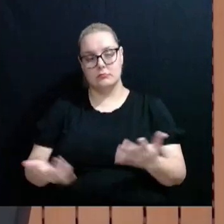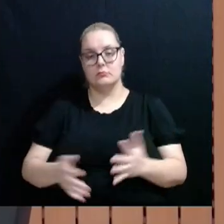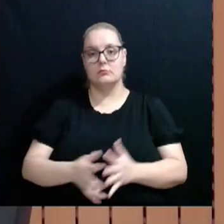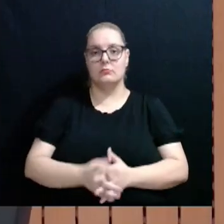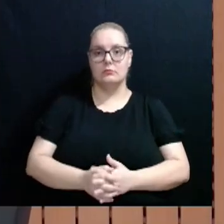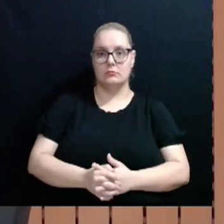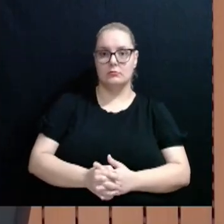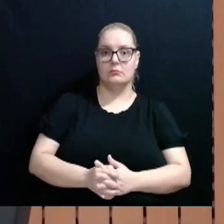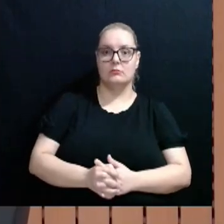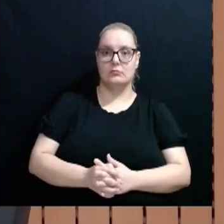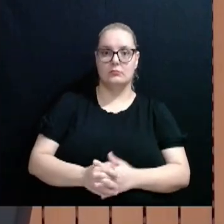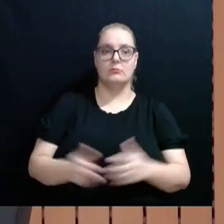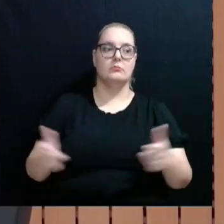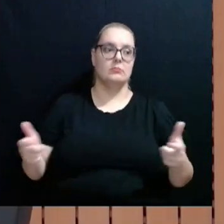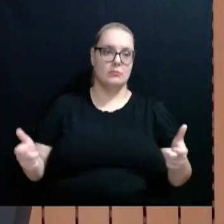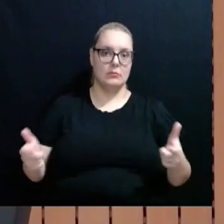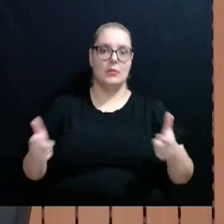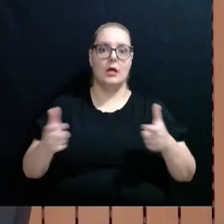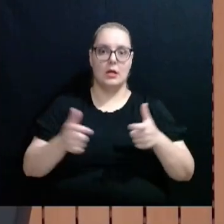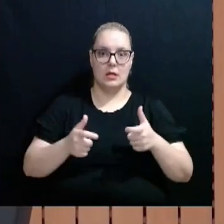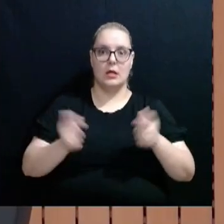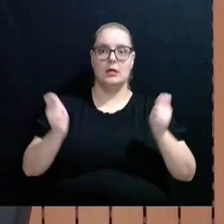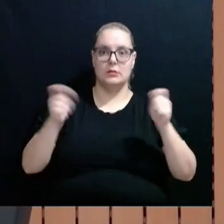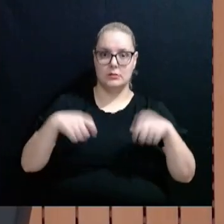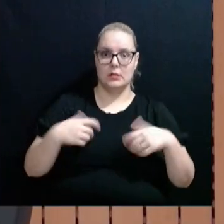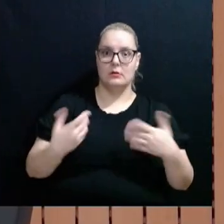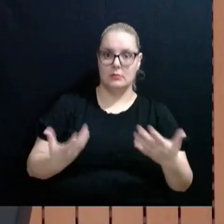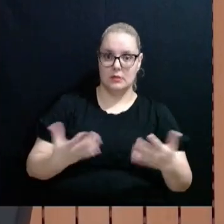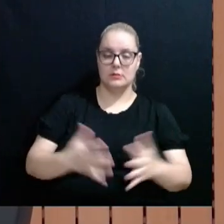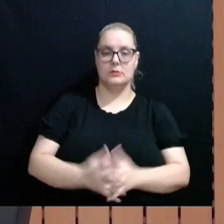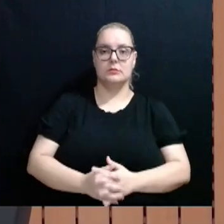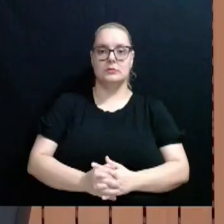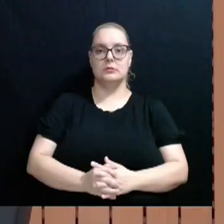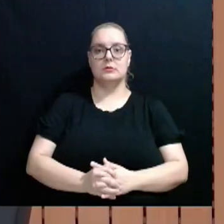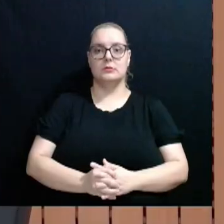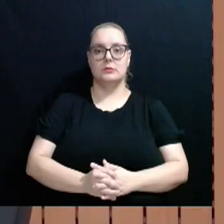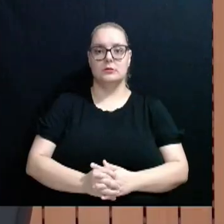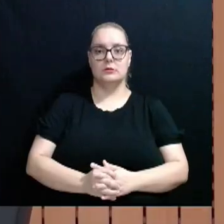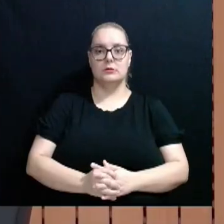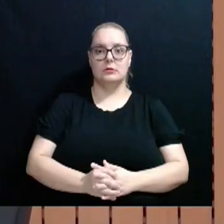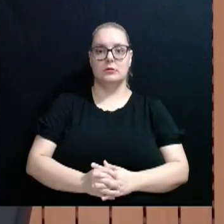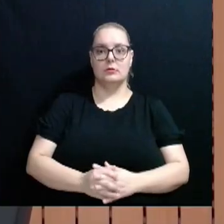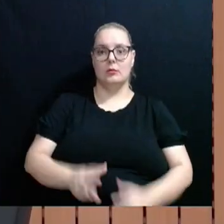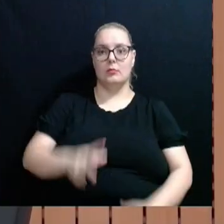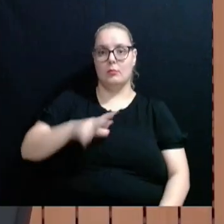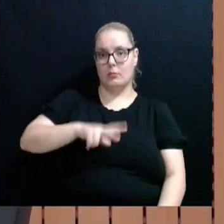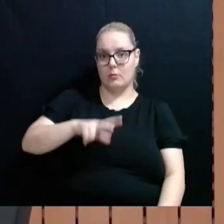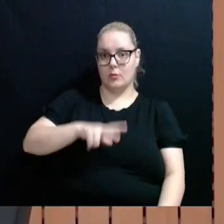redução na sua capacidade. Então, Portugal